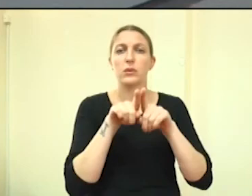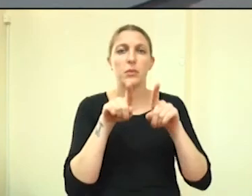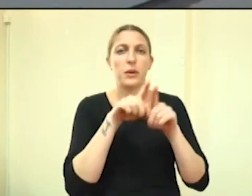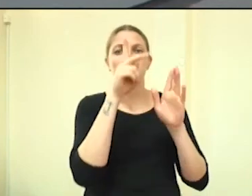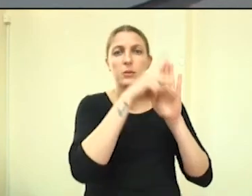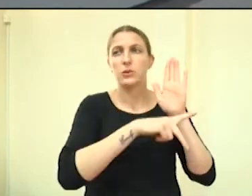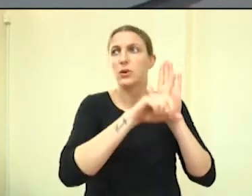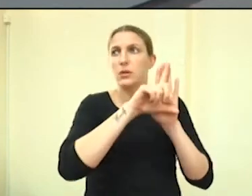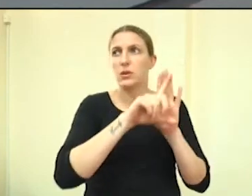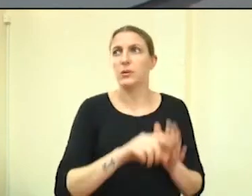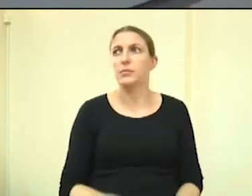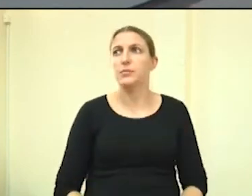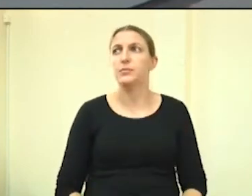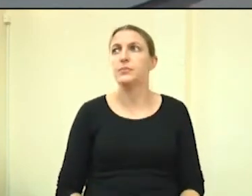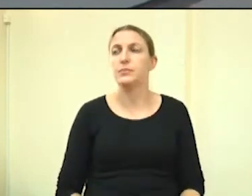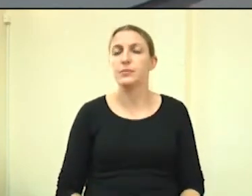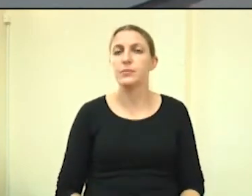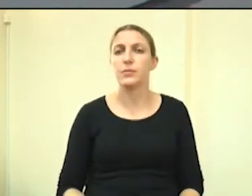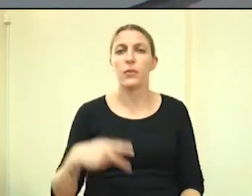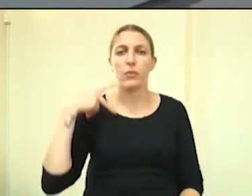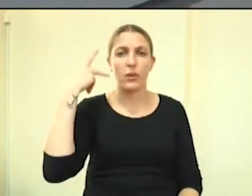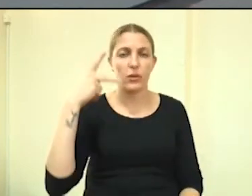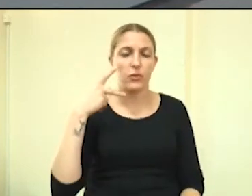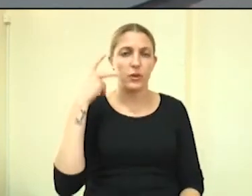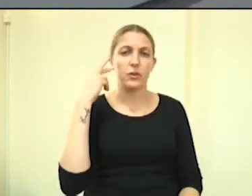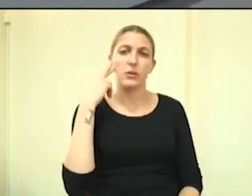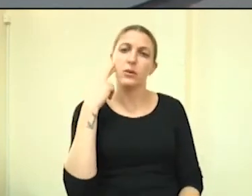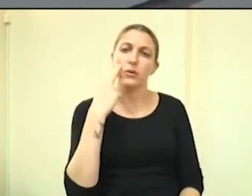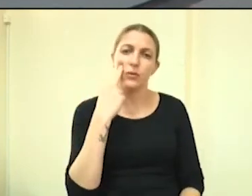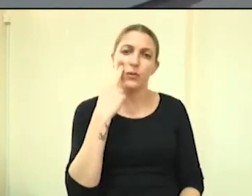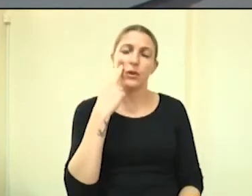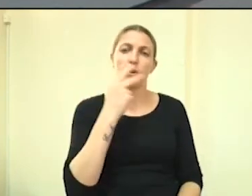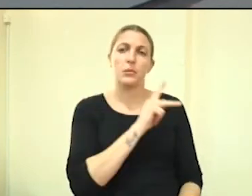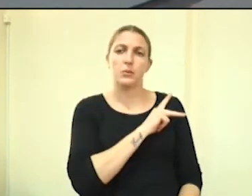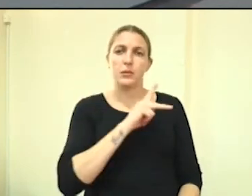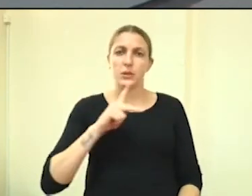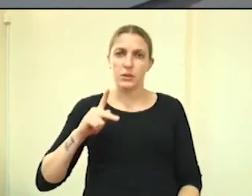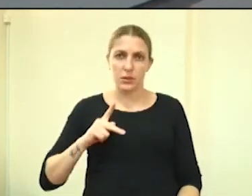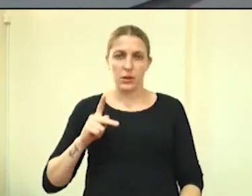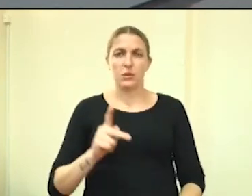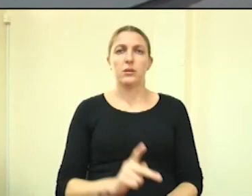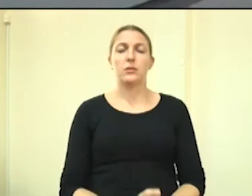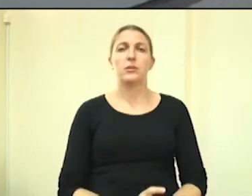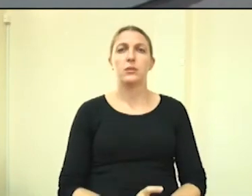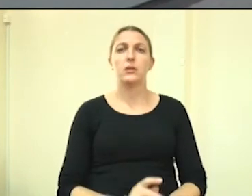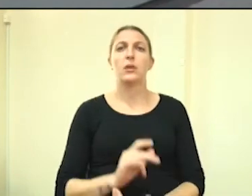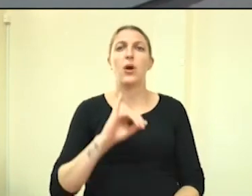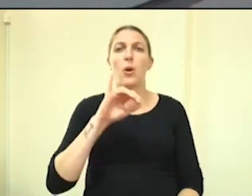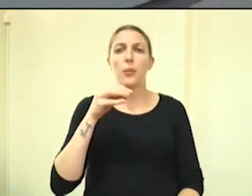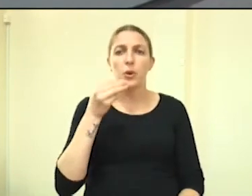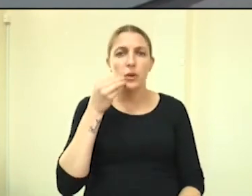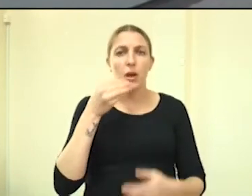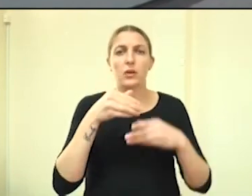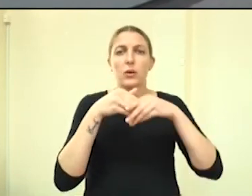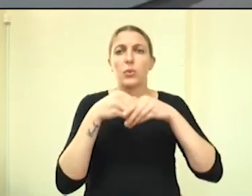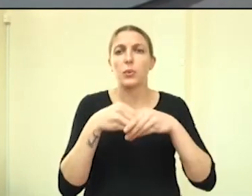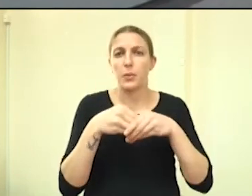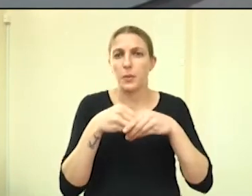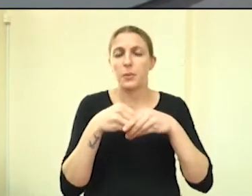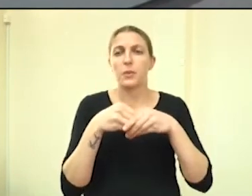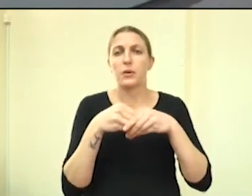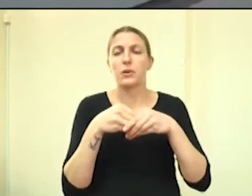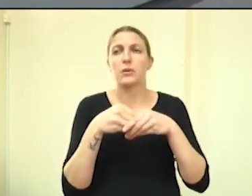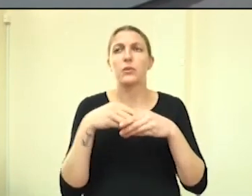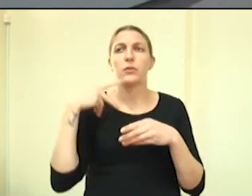Erechim, 10 de agosto de 2018. Vereador Rafael Martins Ayub, presidente da Câmara de Vereadores. Prezado presidente, na oportunidade, em cumprimento, Vossa Senhoria,